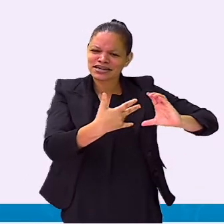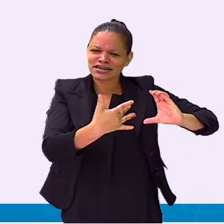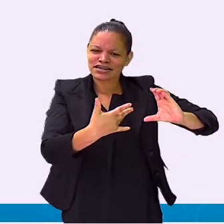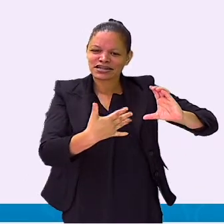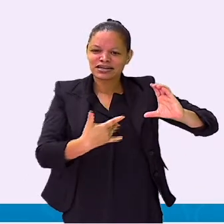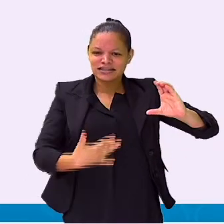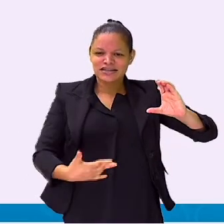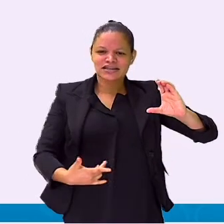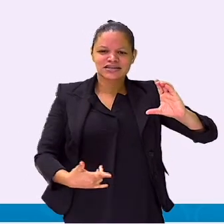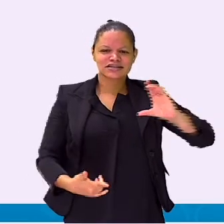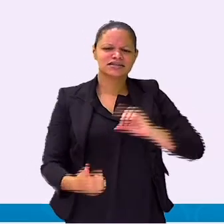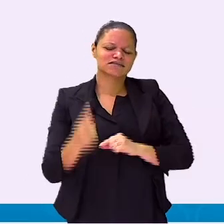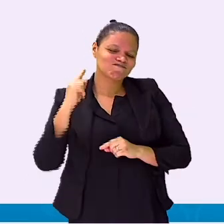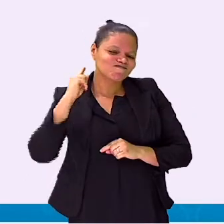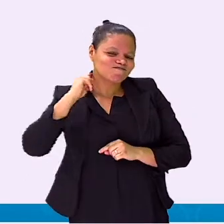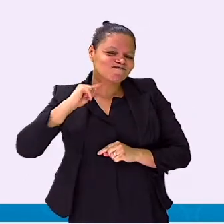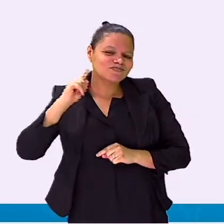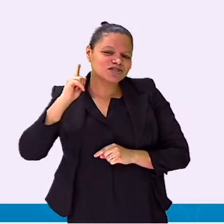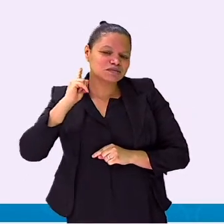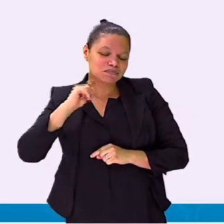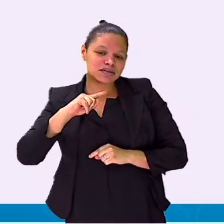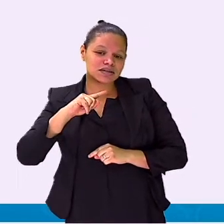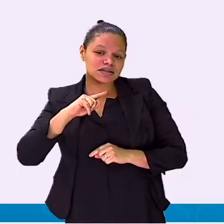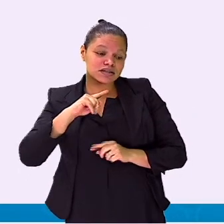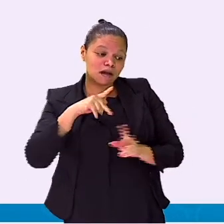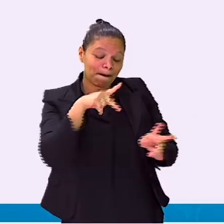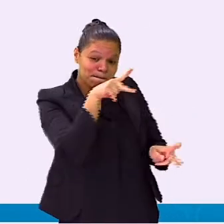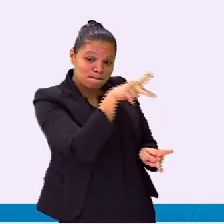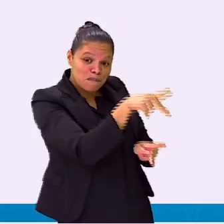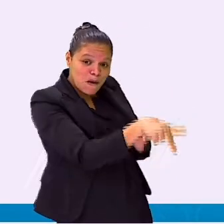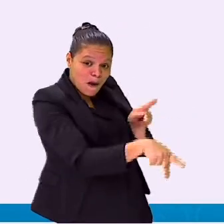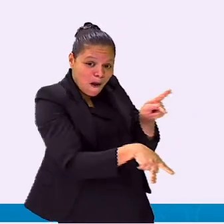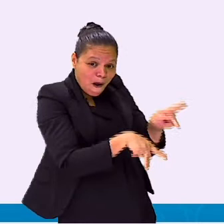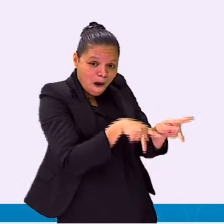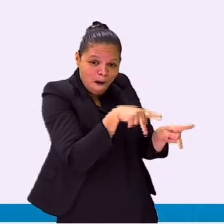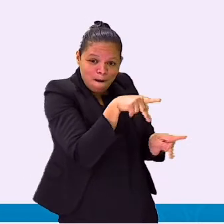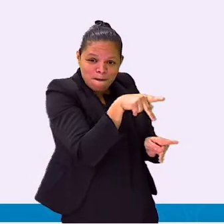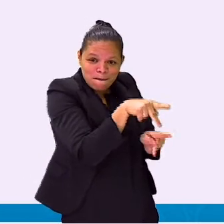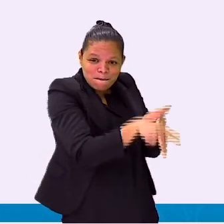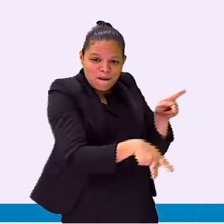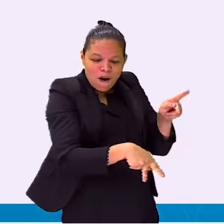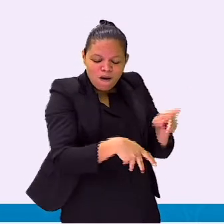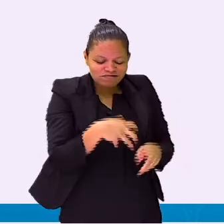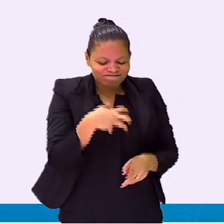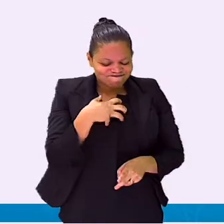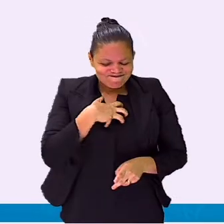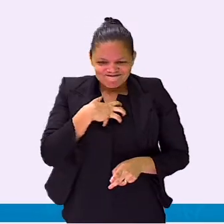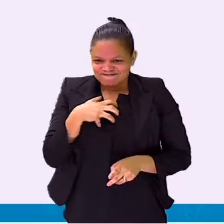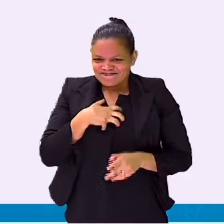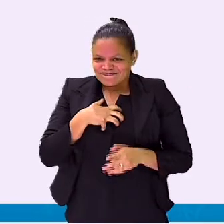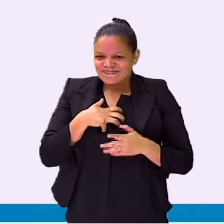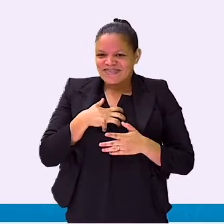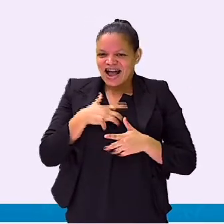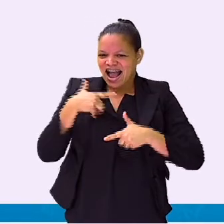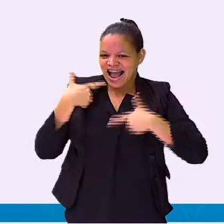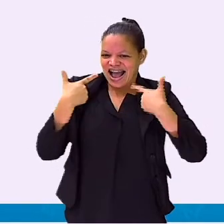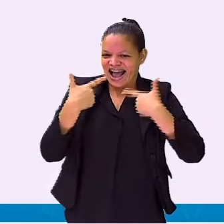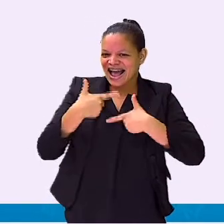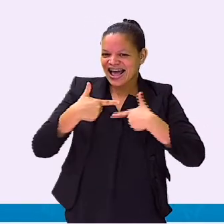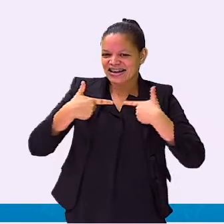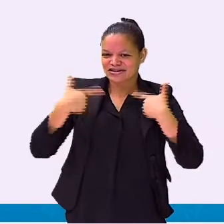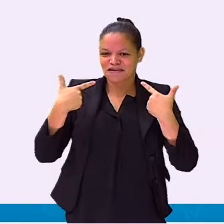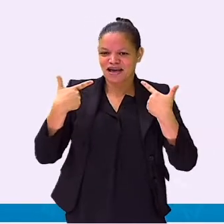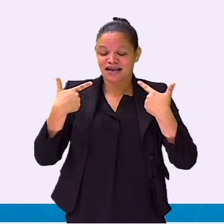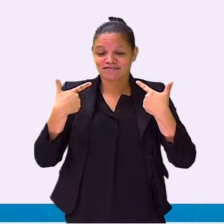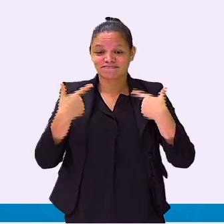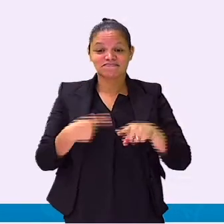e carismático. Dentre outras artes de Minas Gerais, estão as que são feitas de pedra de